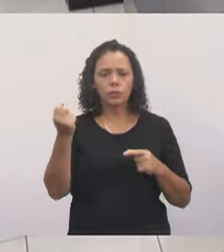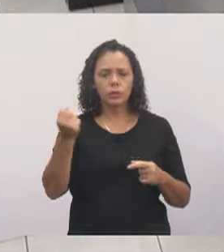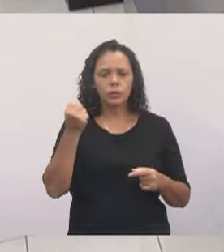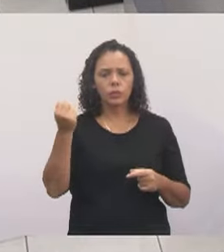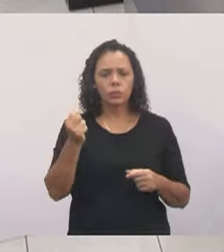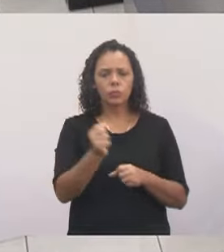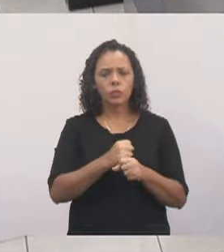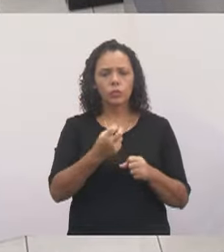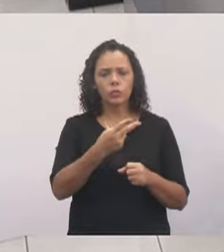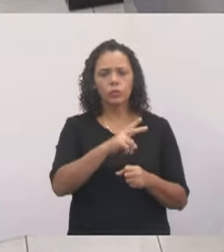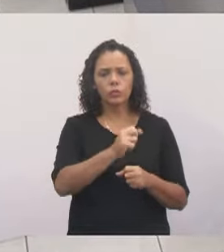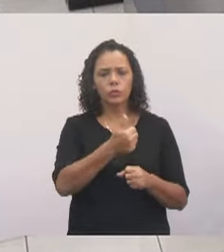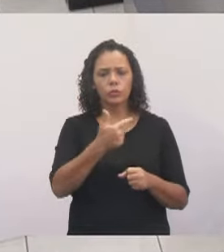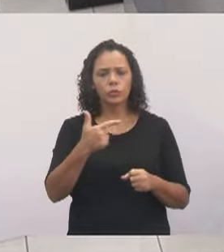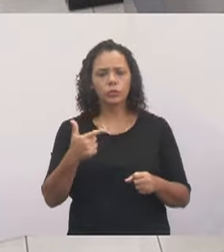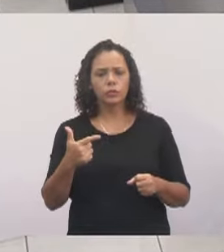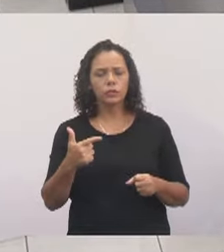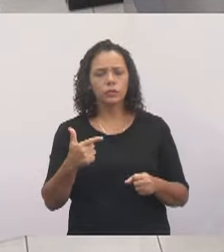Foi em 2012.